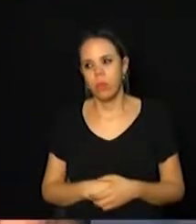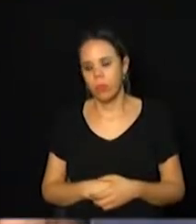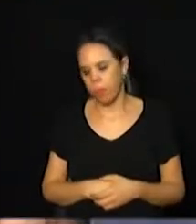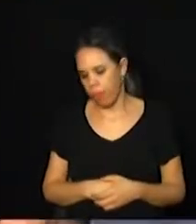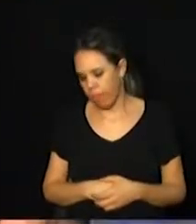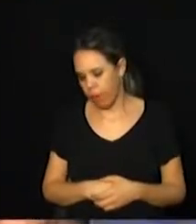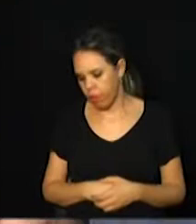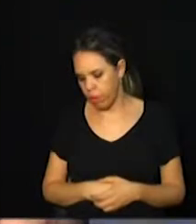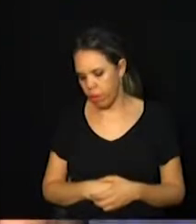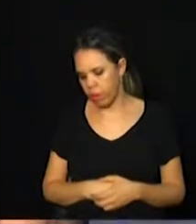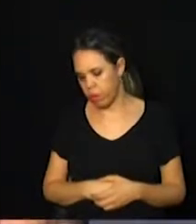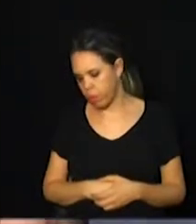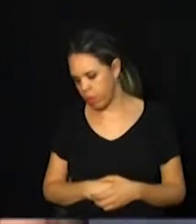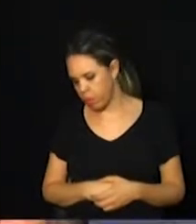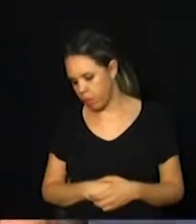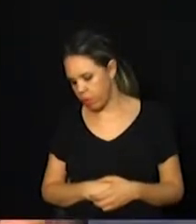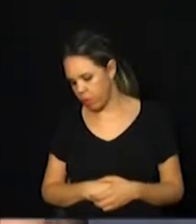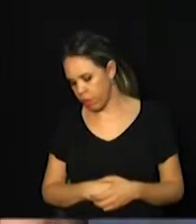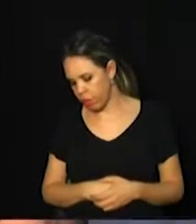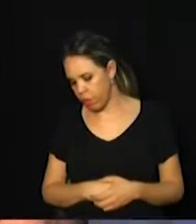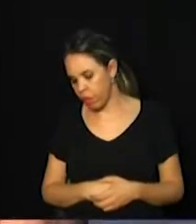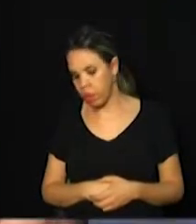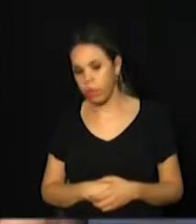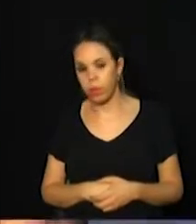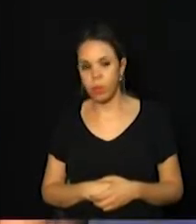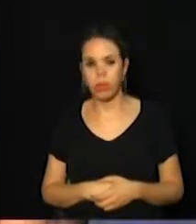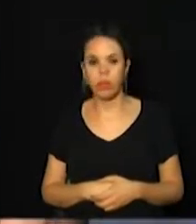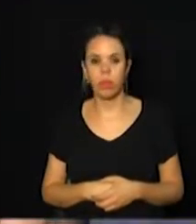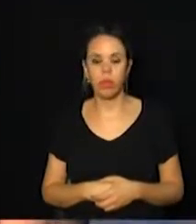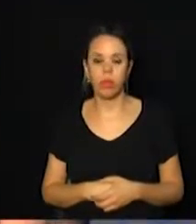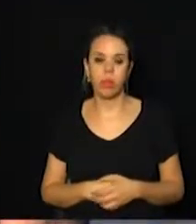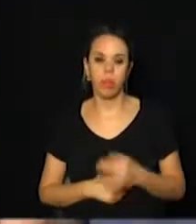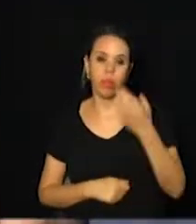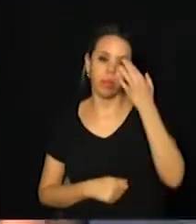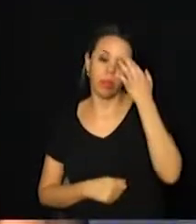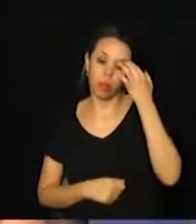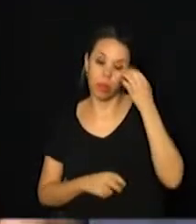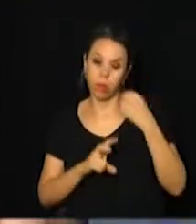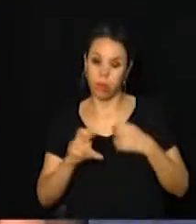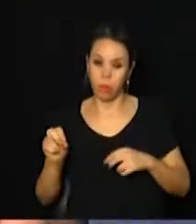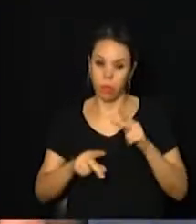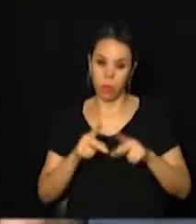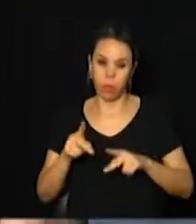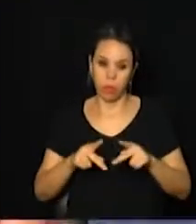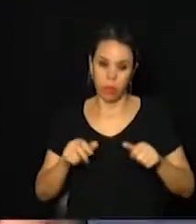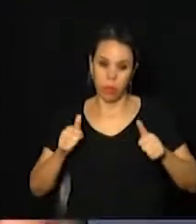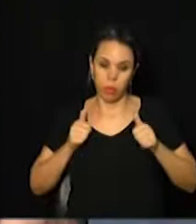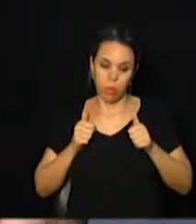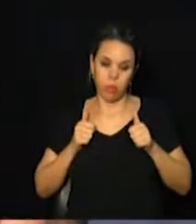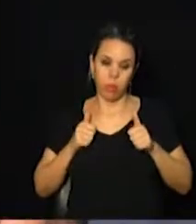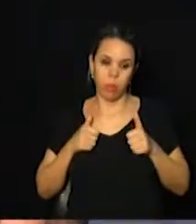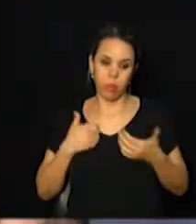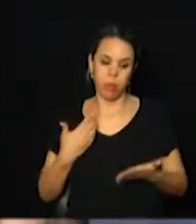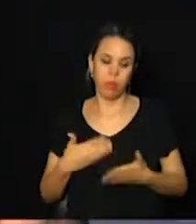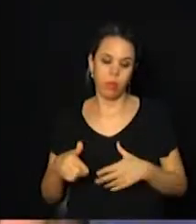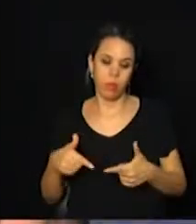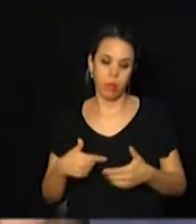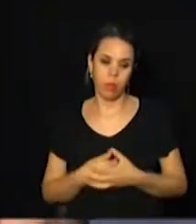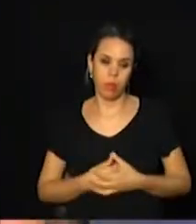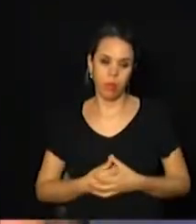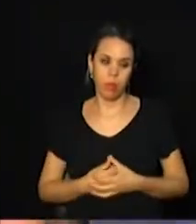o BES tipo dessa natureza Pizzaria 500 mil trabalhadores desempregados